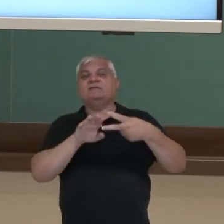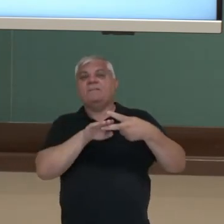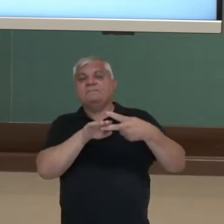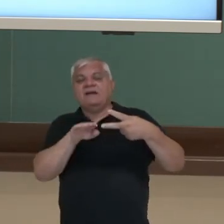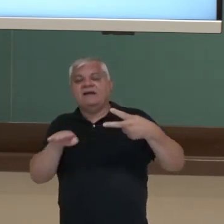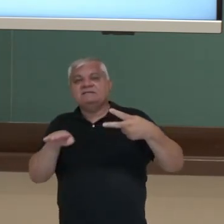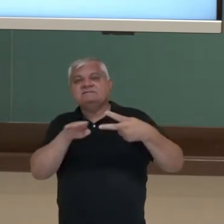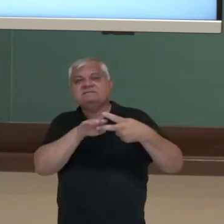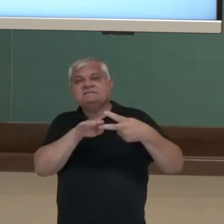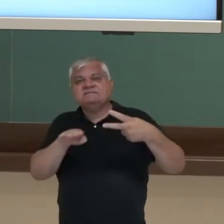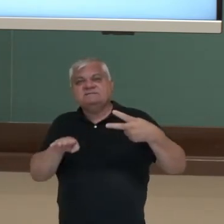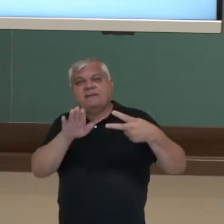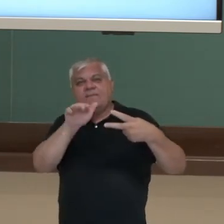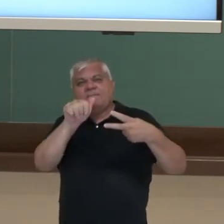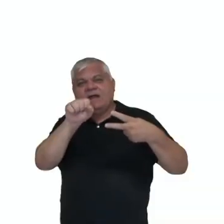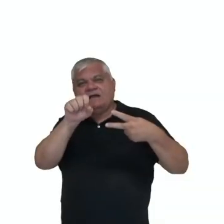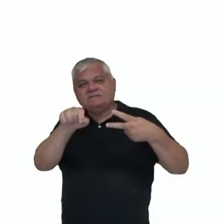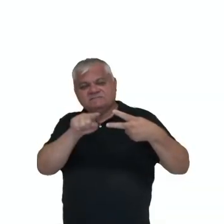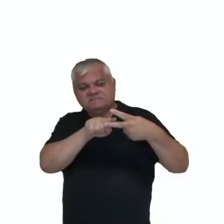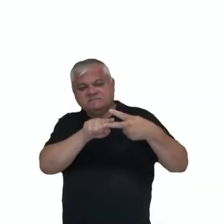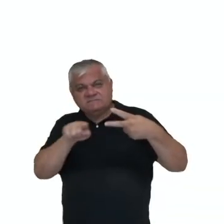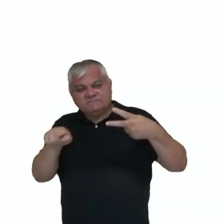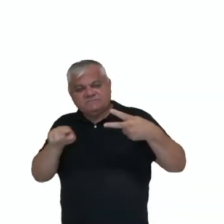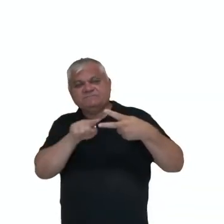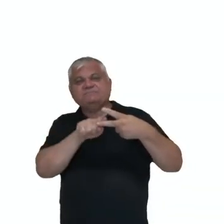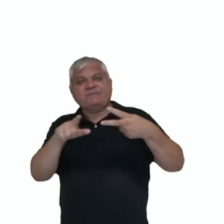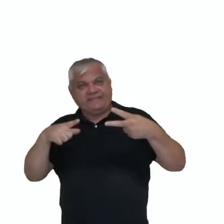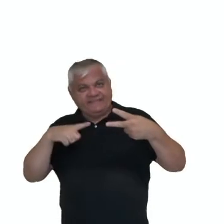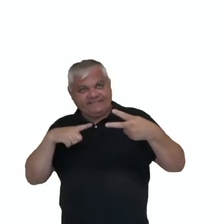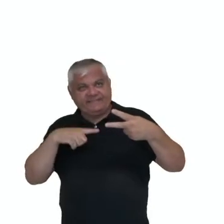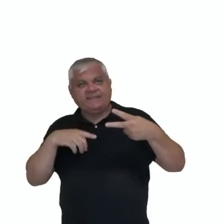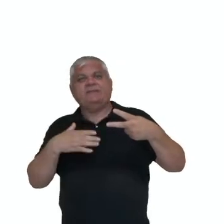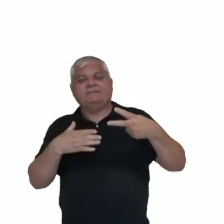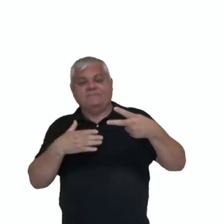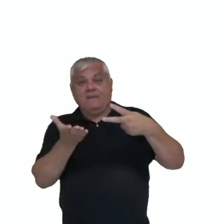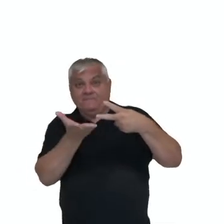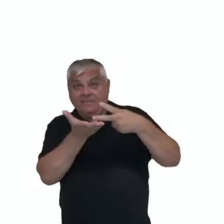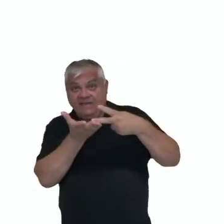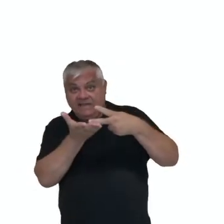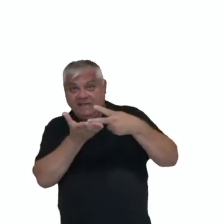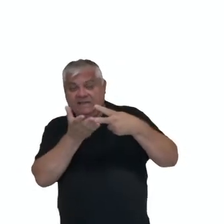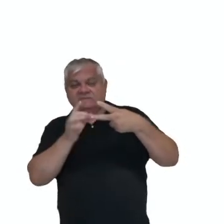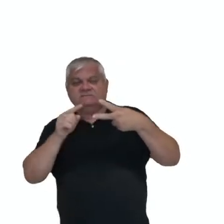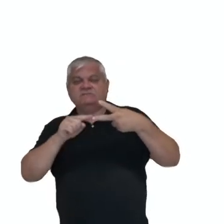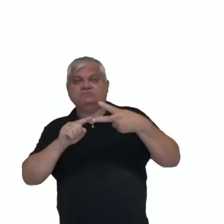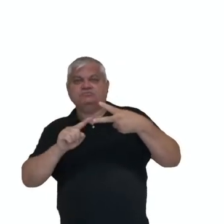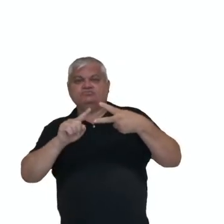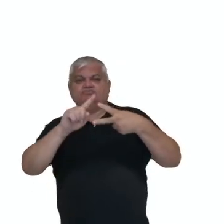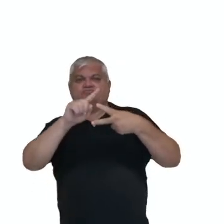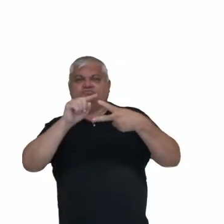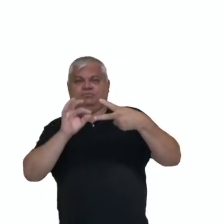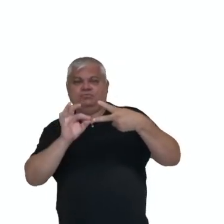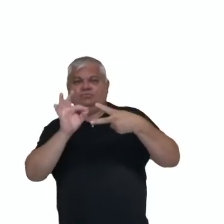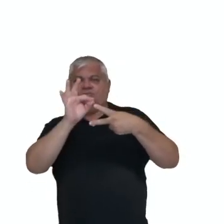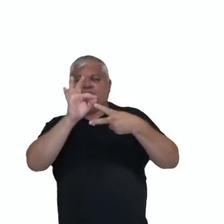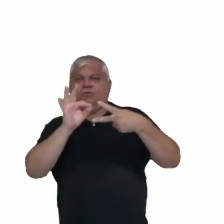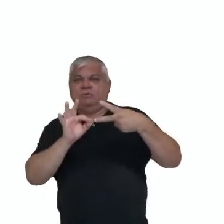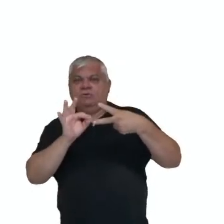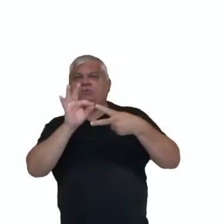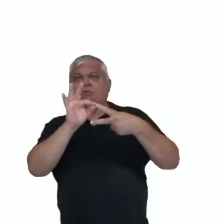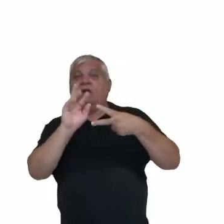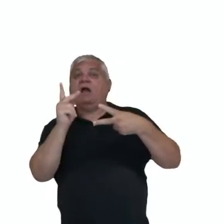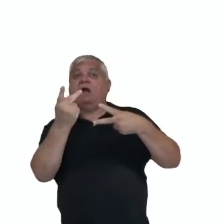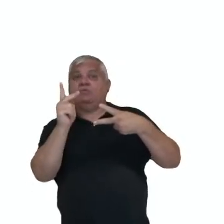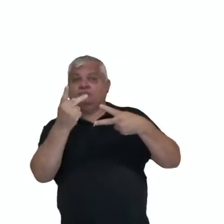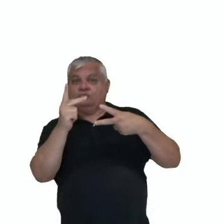da base, que ele está, como o próprio nome diz, na própria base. Aqui nós vamos ter a altura da pirâmide, que a gente